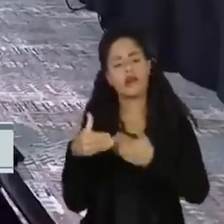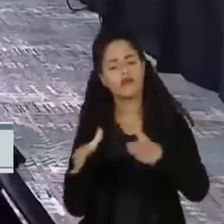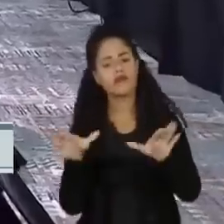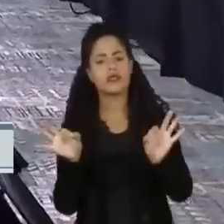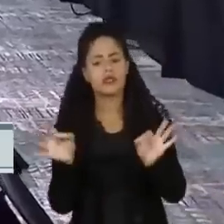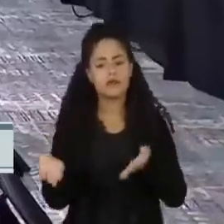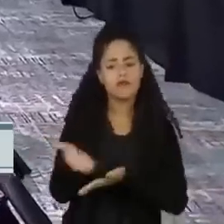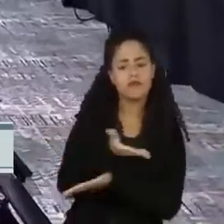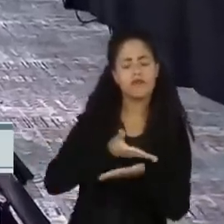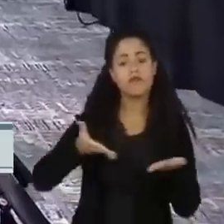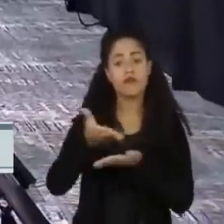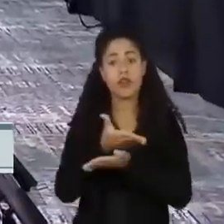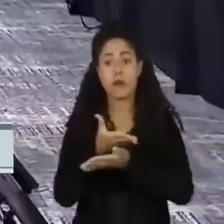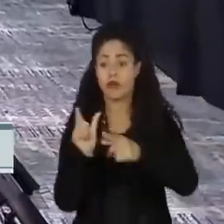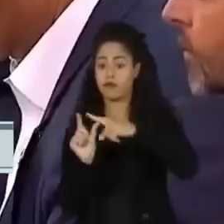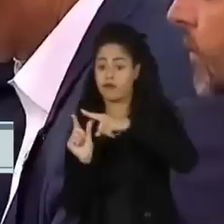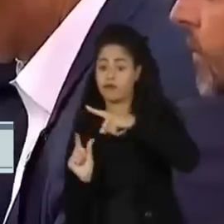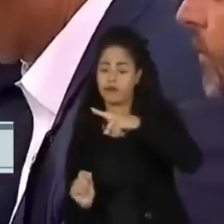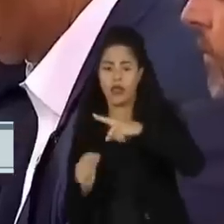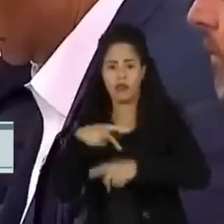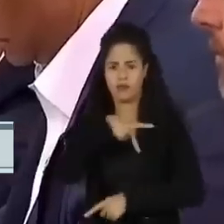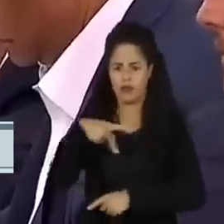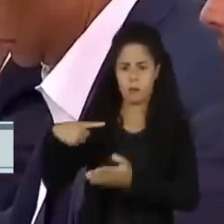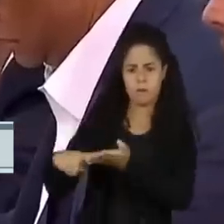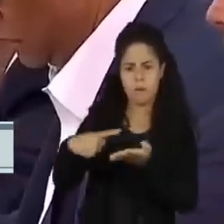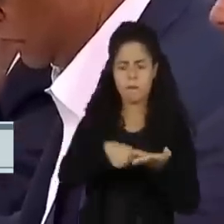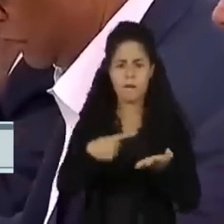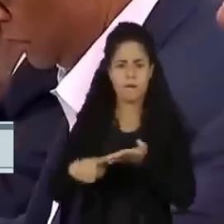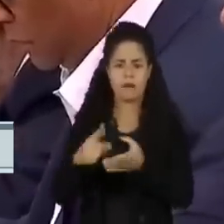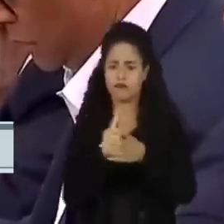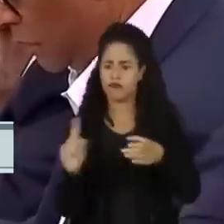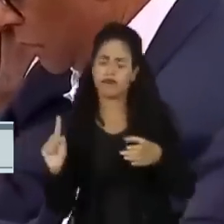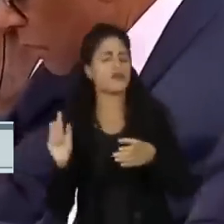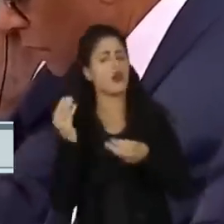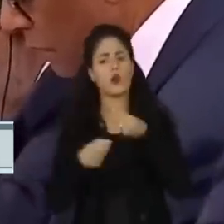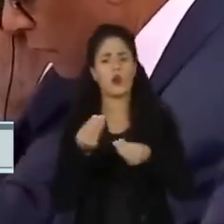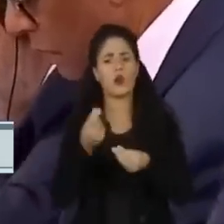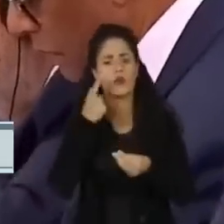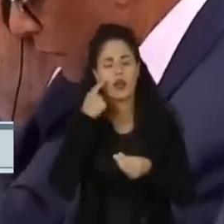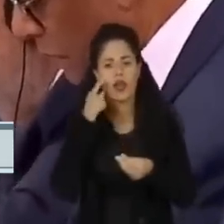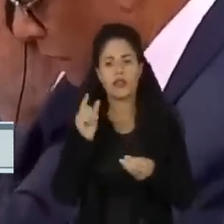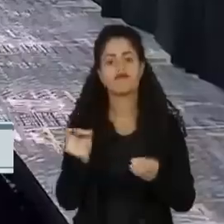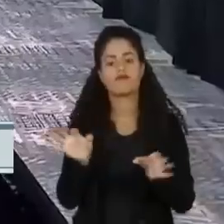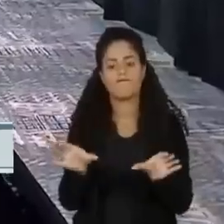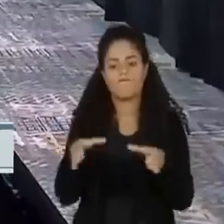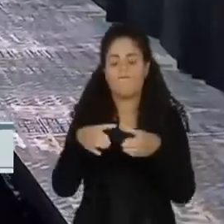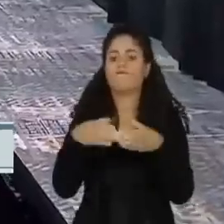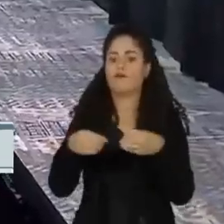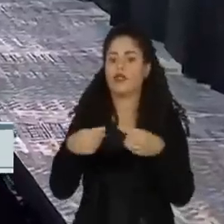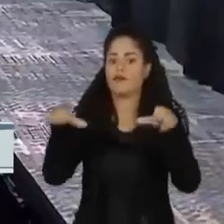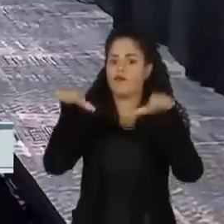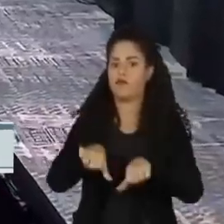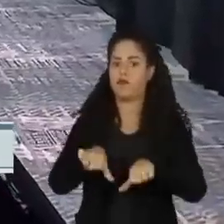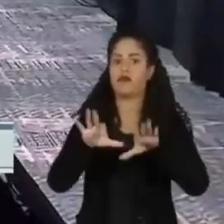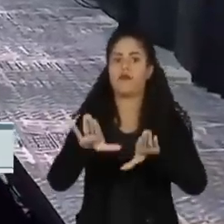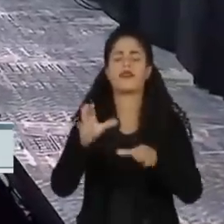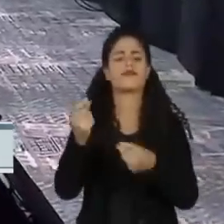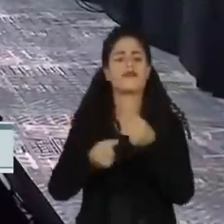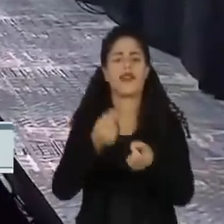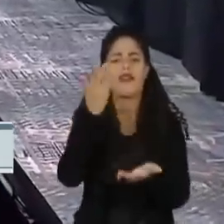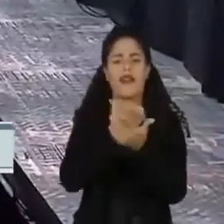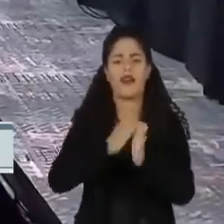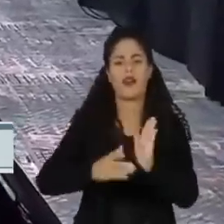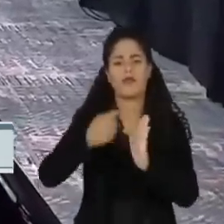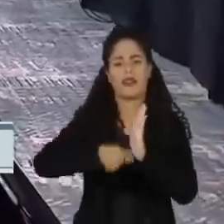os Defensores do Mercosul avaliam que acordos fora do bloco podem levar a organização para o buraco pois acabaria com a